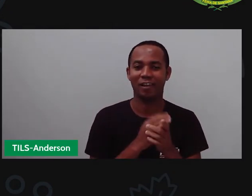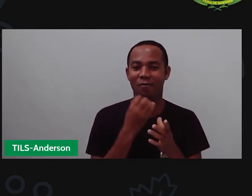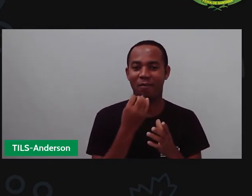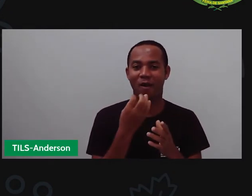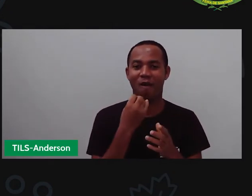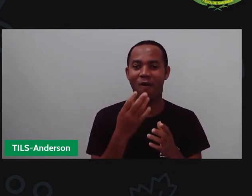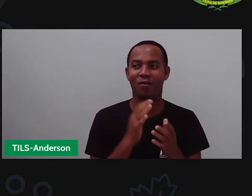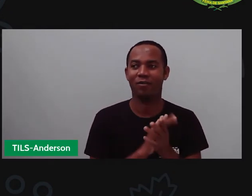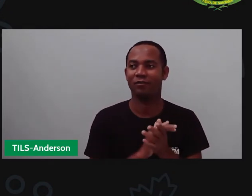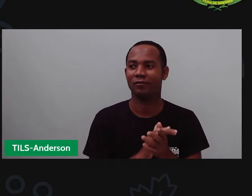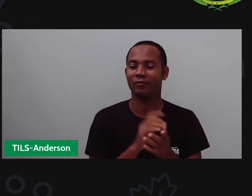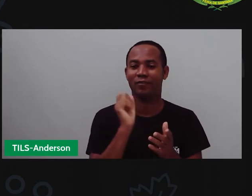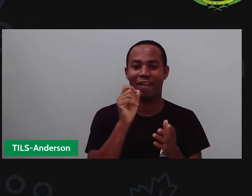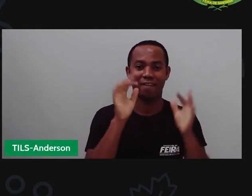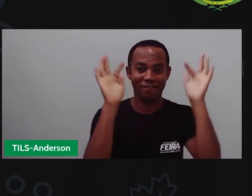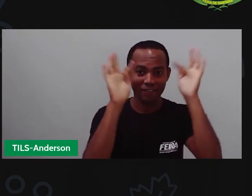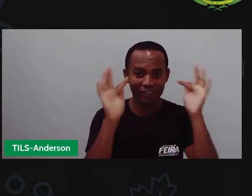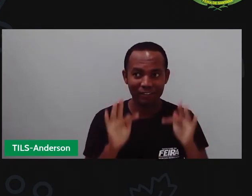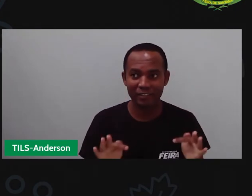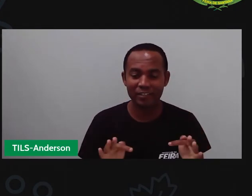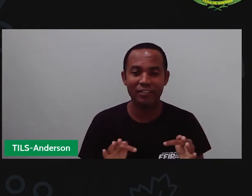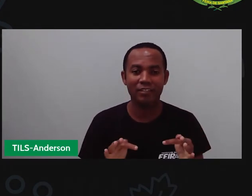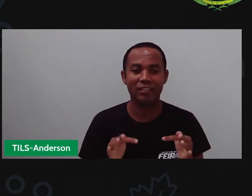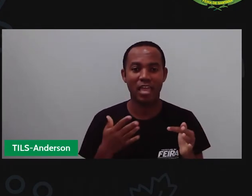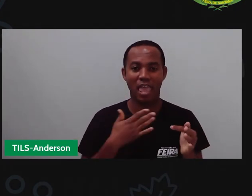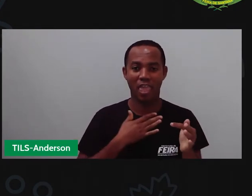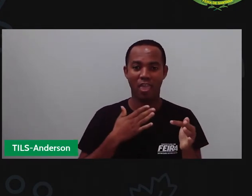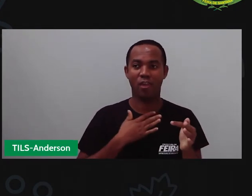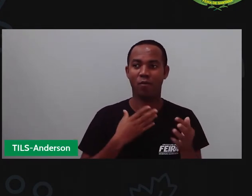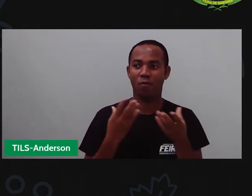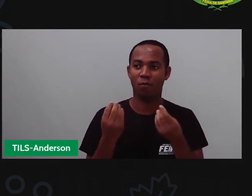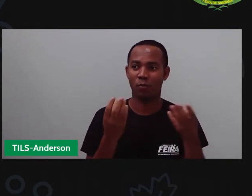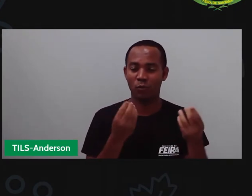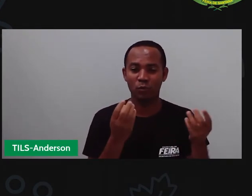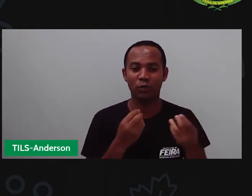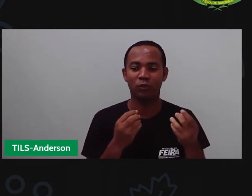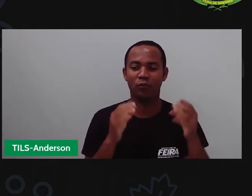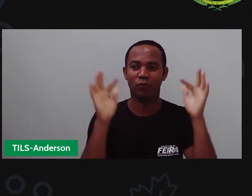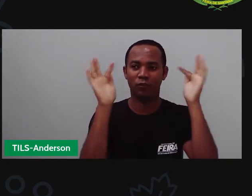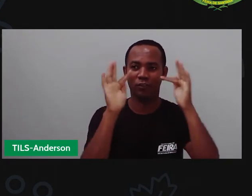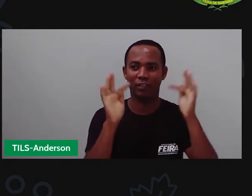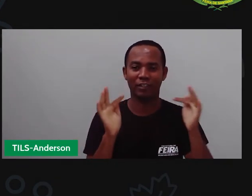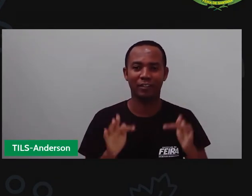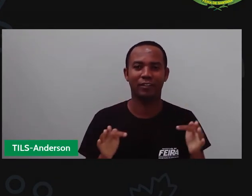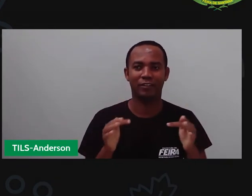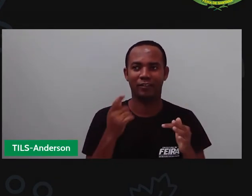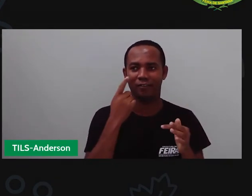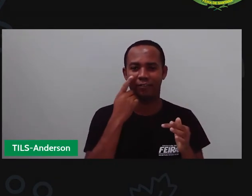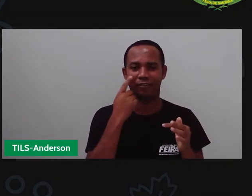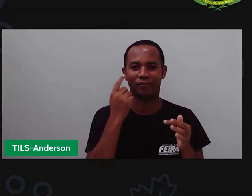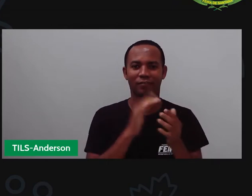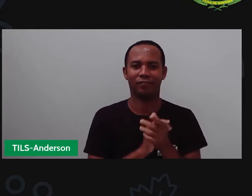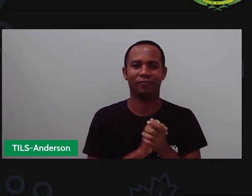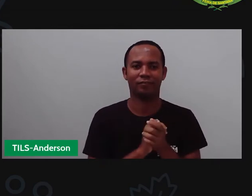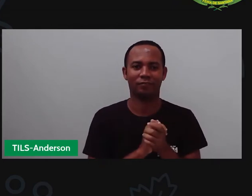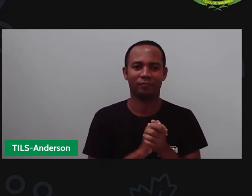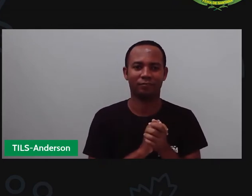Ave Maria, tá feliz? Porque eu tô muito feliz. Vamos comemorar? Hoje é dia de comemorar, meu Deus!